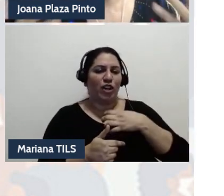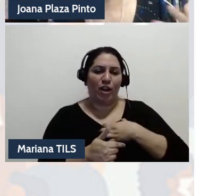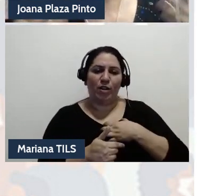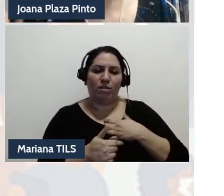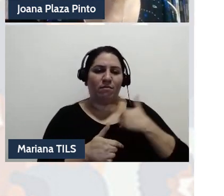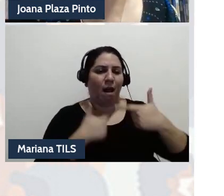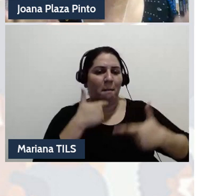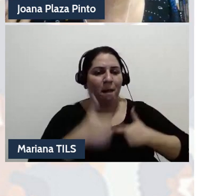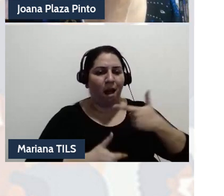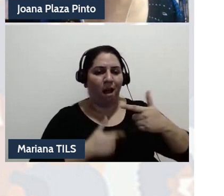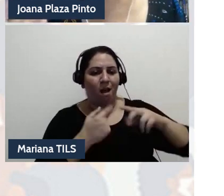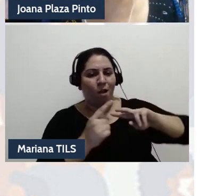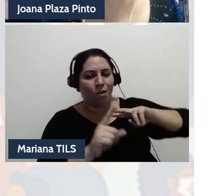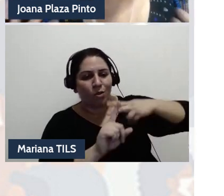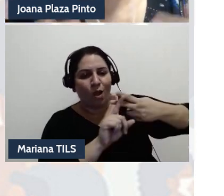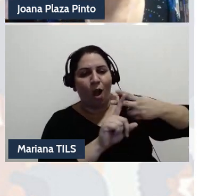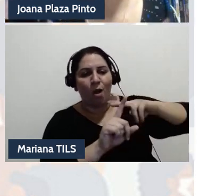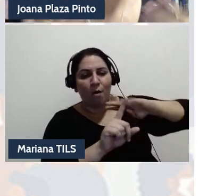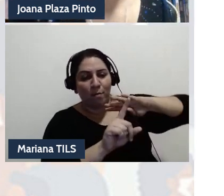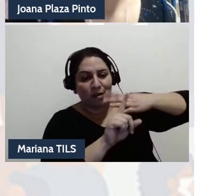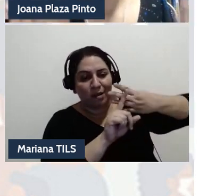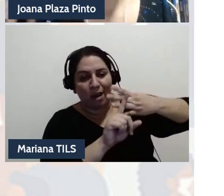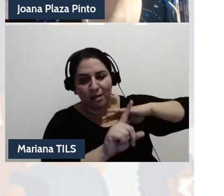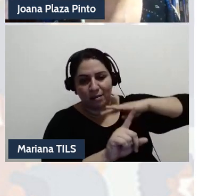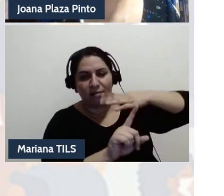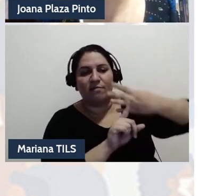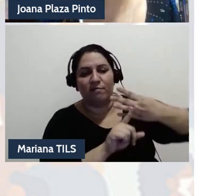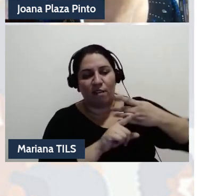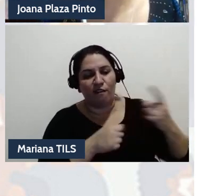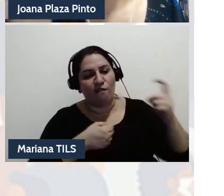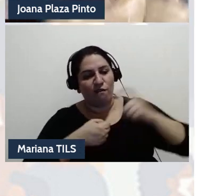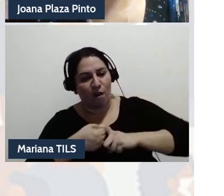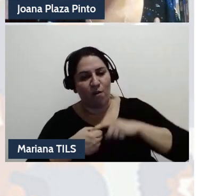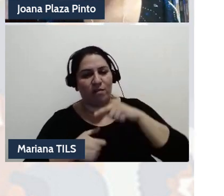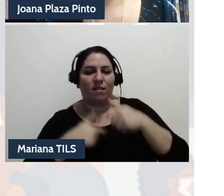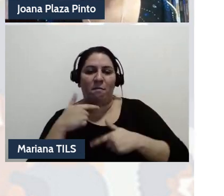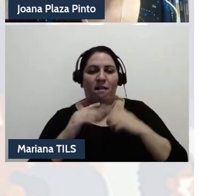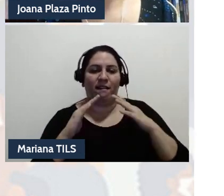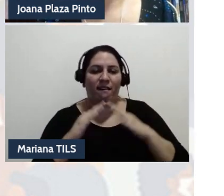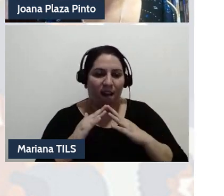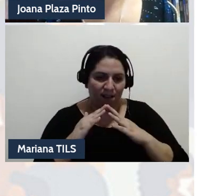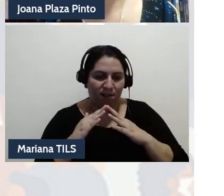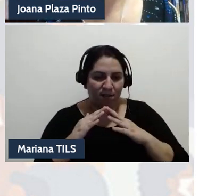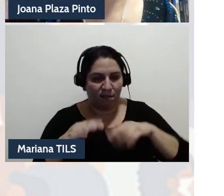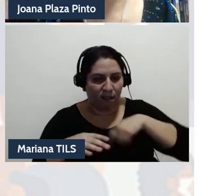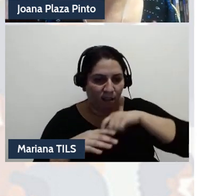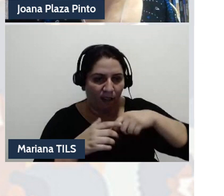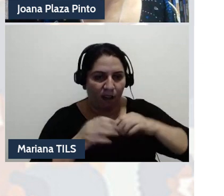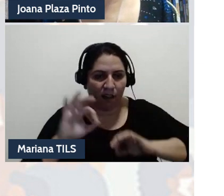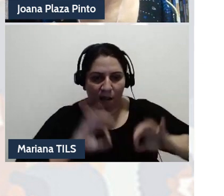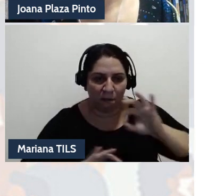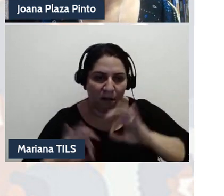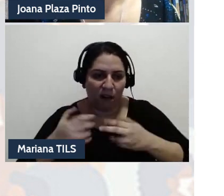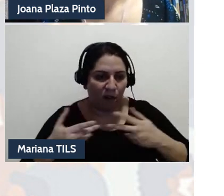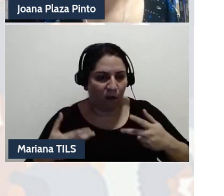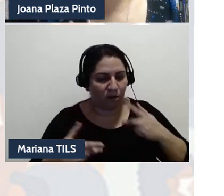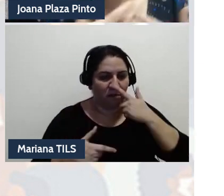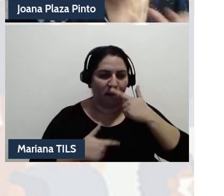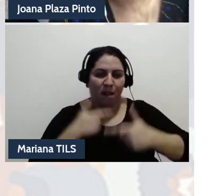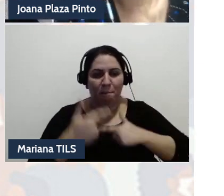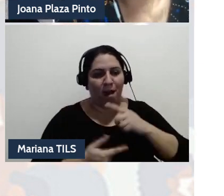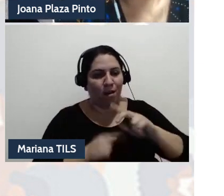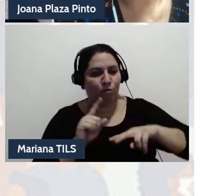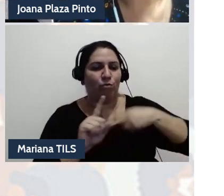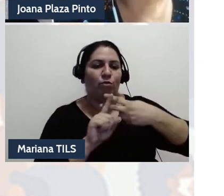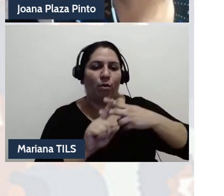e ser empurrado de volta ao mundo doméstico como uma sobrecarga enorme, né? Então, a gente tem